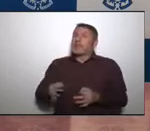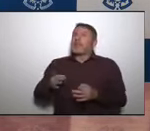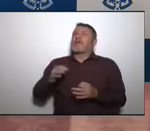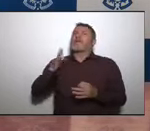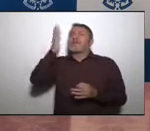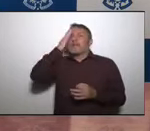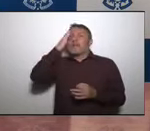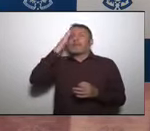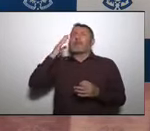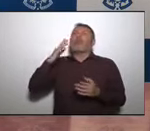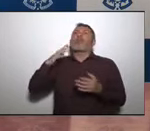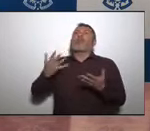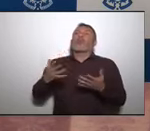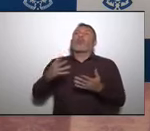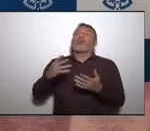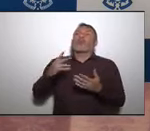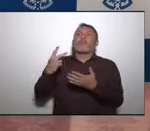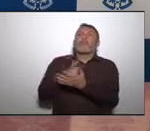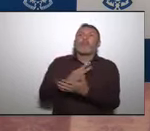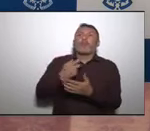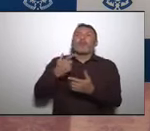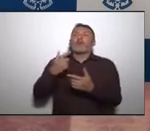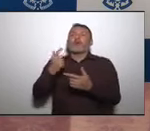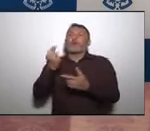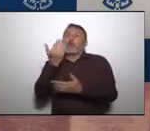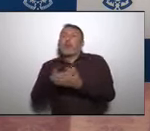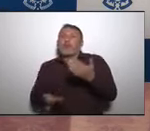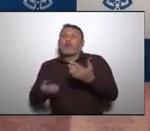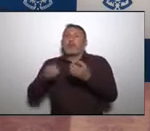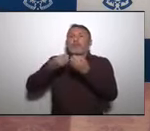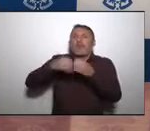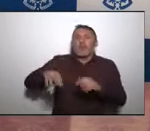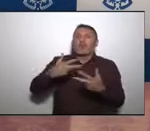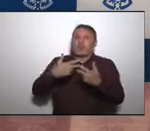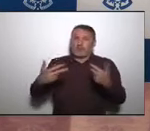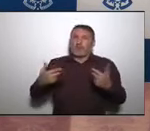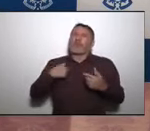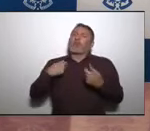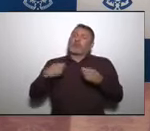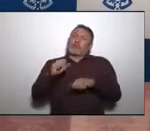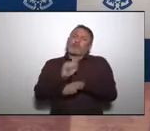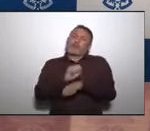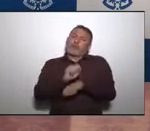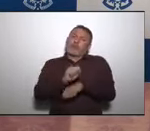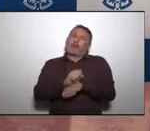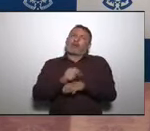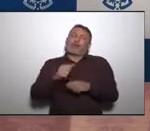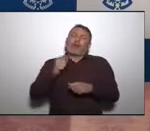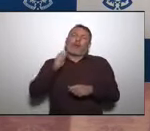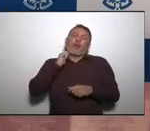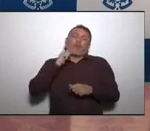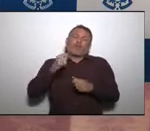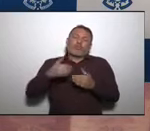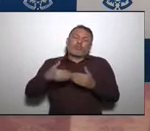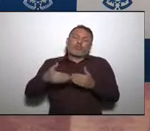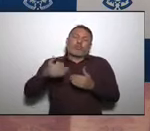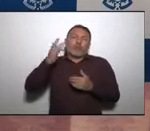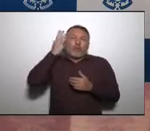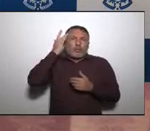correr até o dia 20, 23 de abril, para que eu tenha uma noção da metade do mês de abril